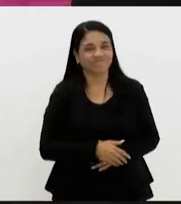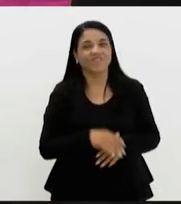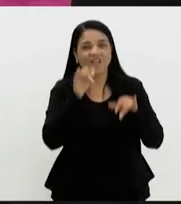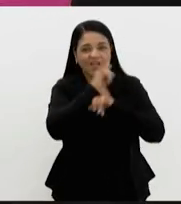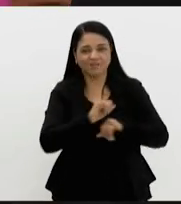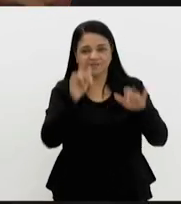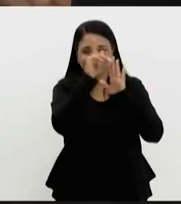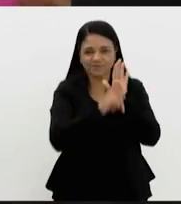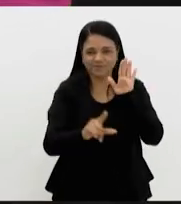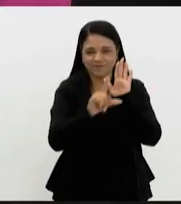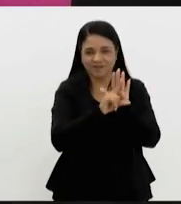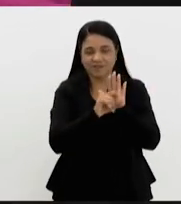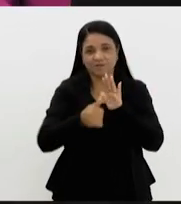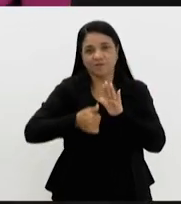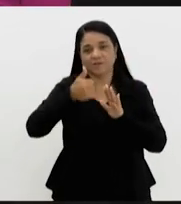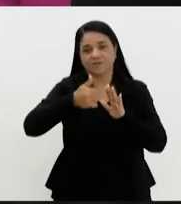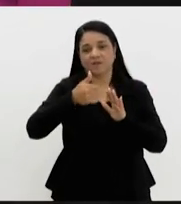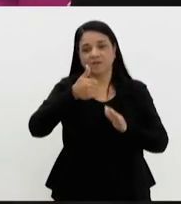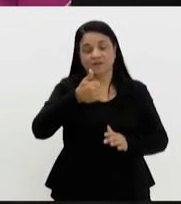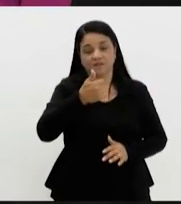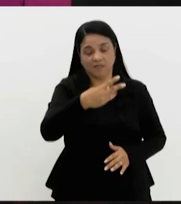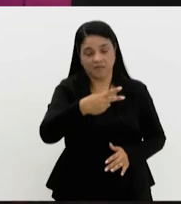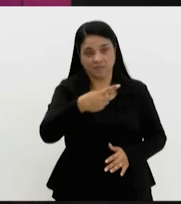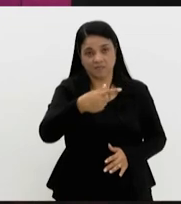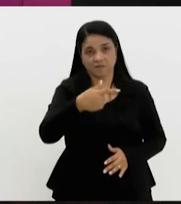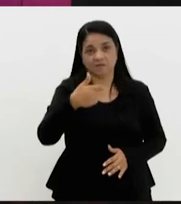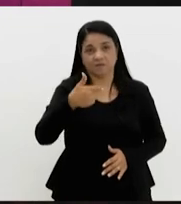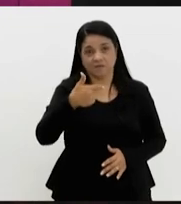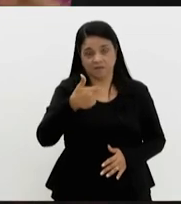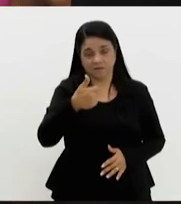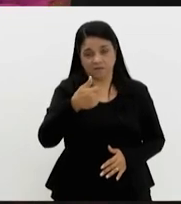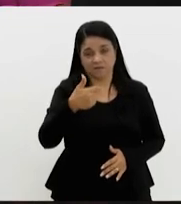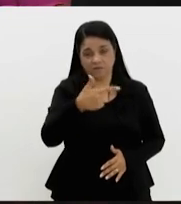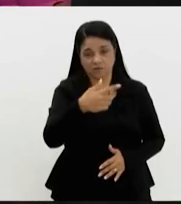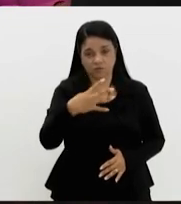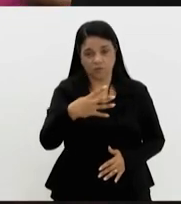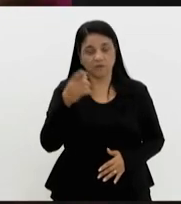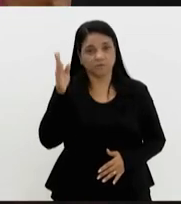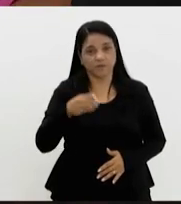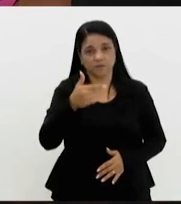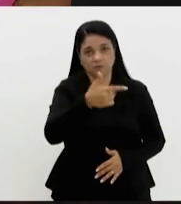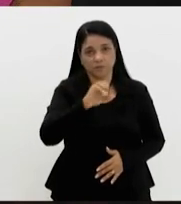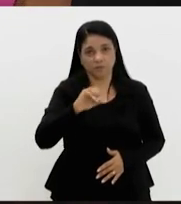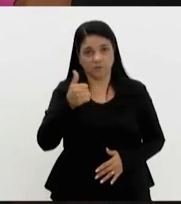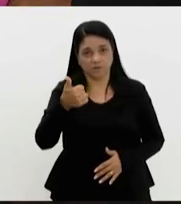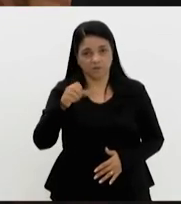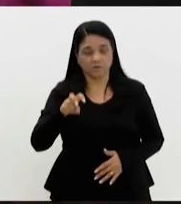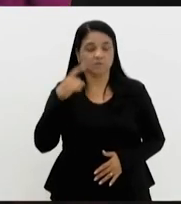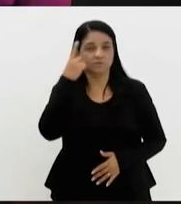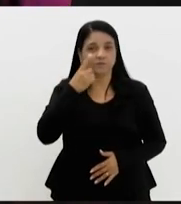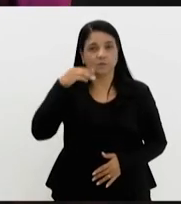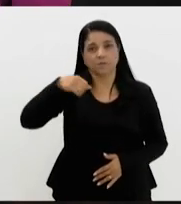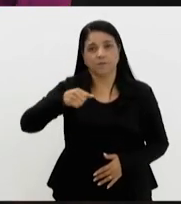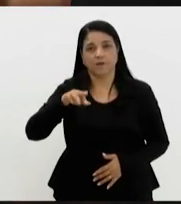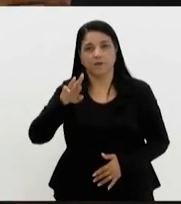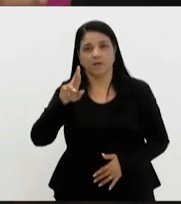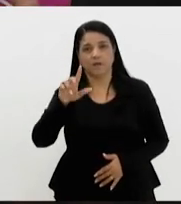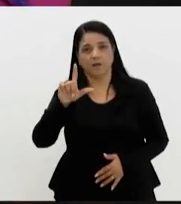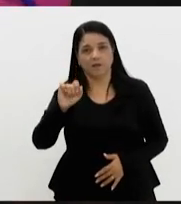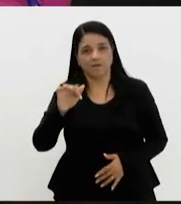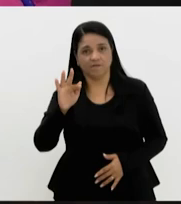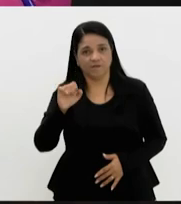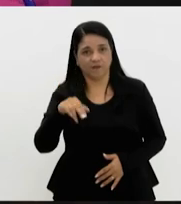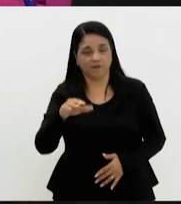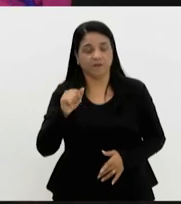Anuncio. Projeto de lei número 1324, de 2015, de autoria do deputado Samuel Malafaia e Jorge Pisciani, que autoriza hospitais e